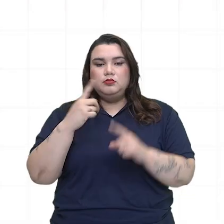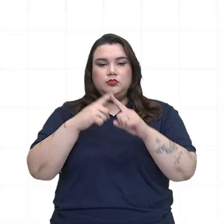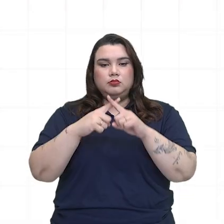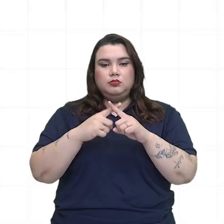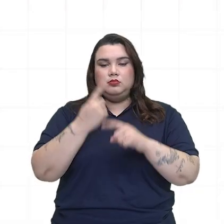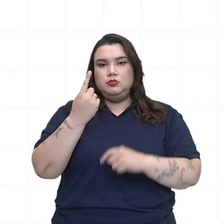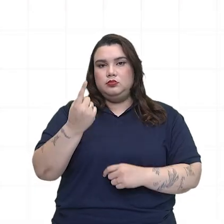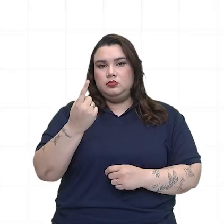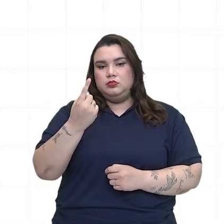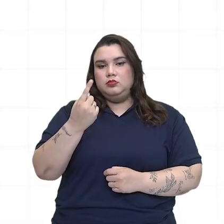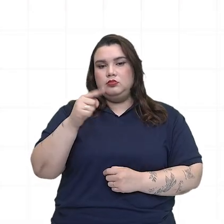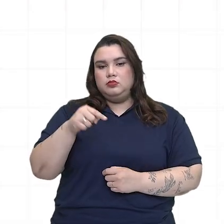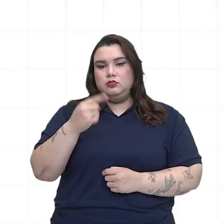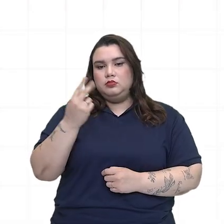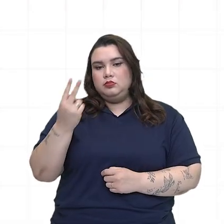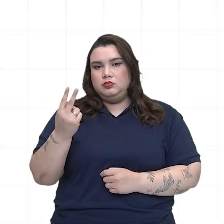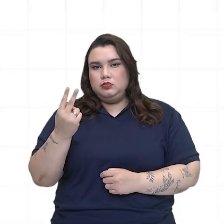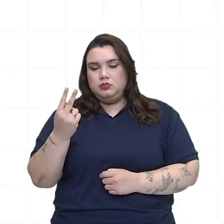1,2 vezes